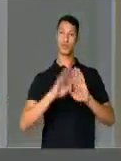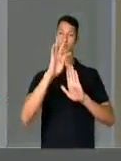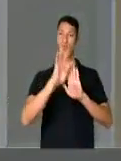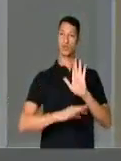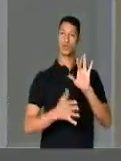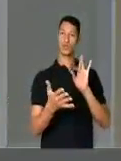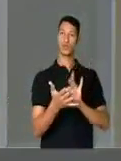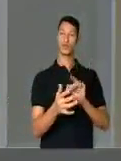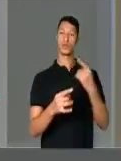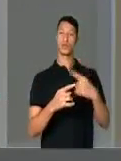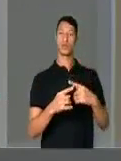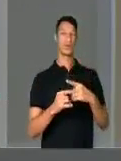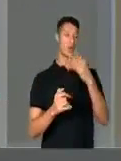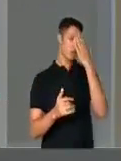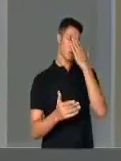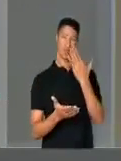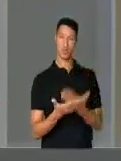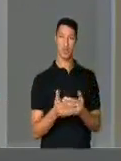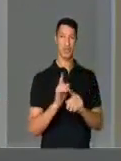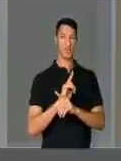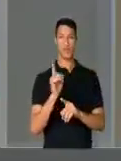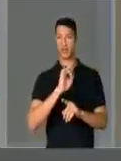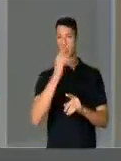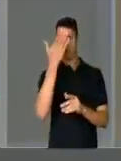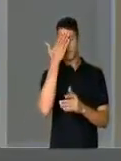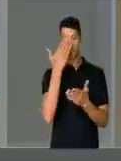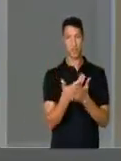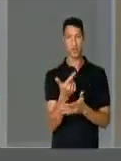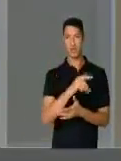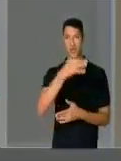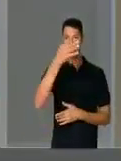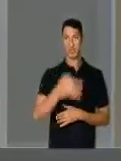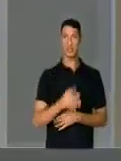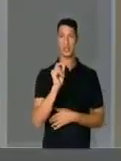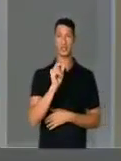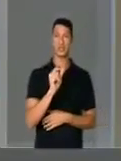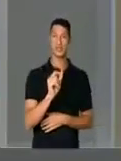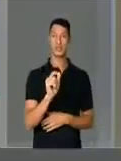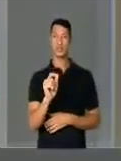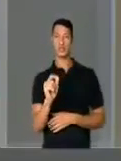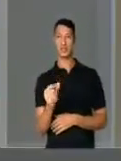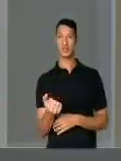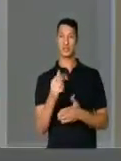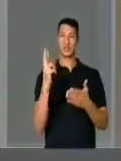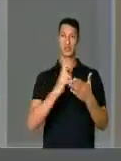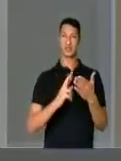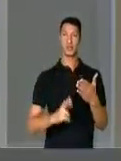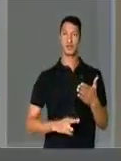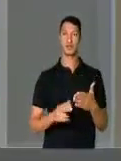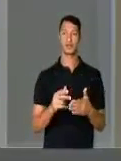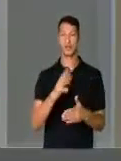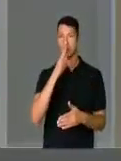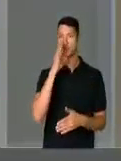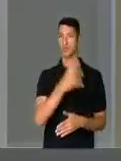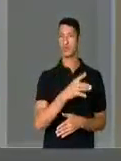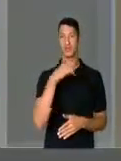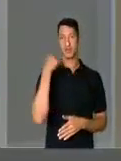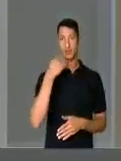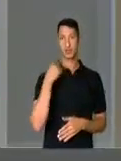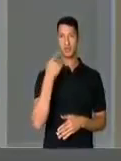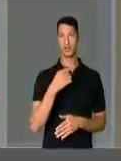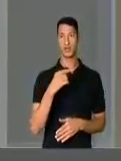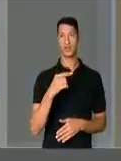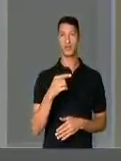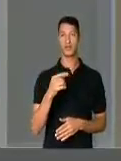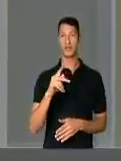o texto original, porque não confiei, não tinha certeza de que aquele relatório, não estou acusando o